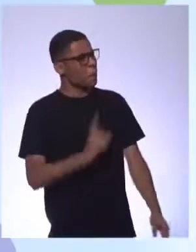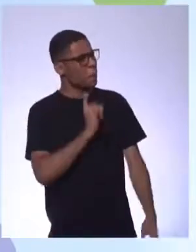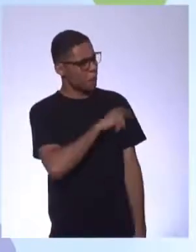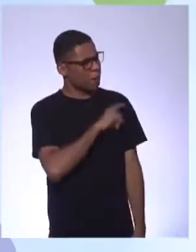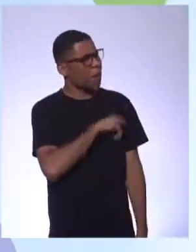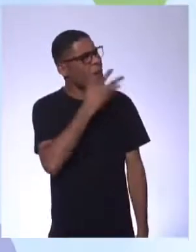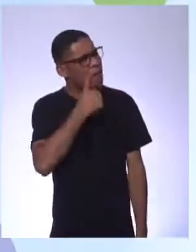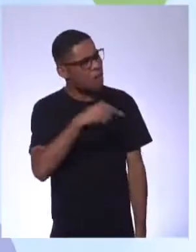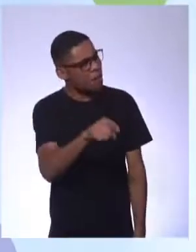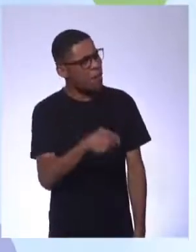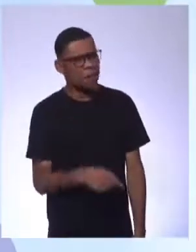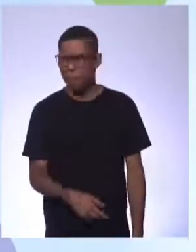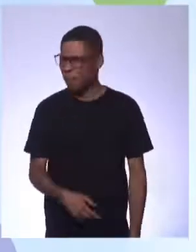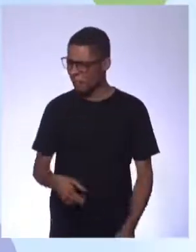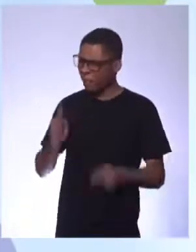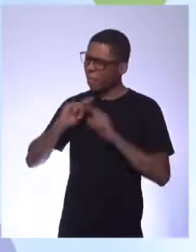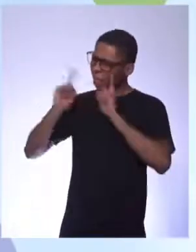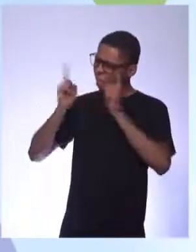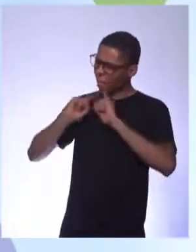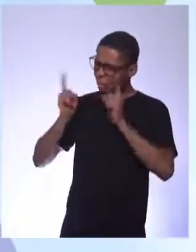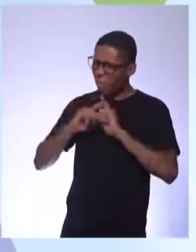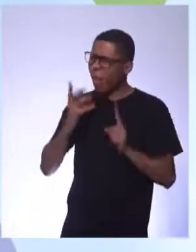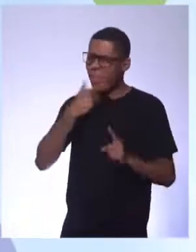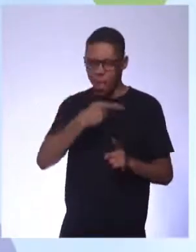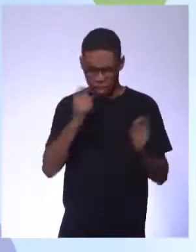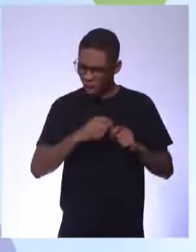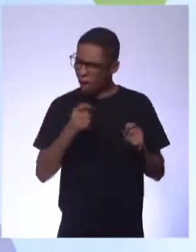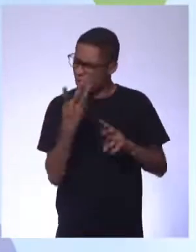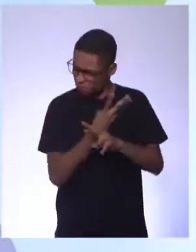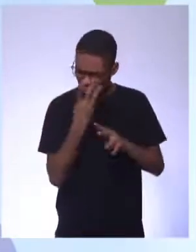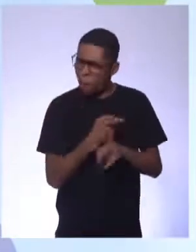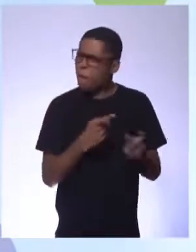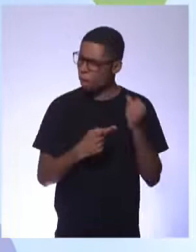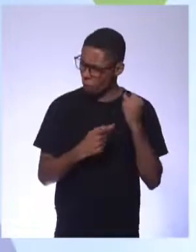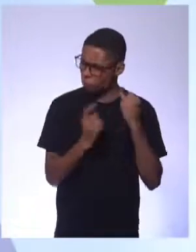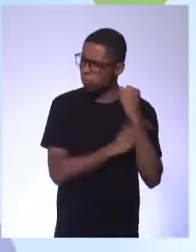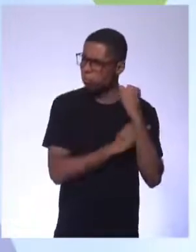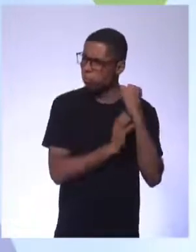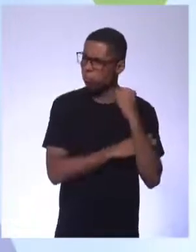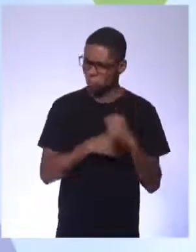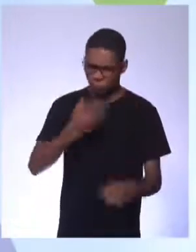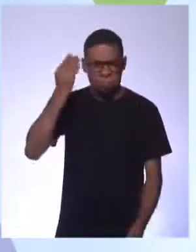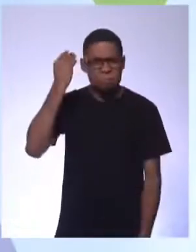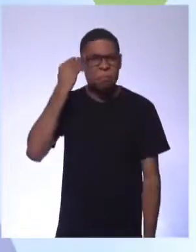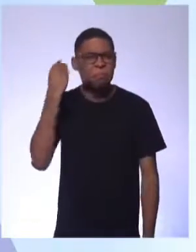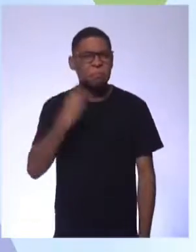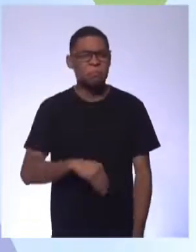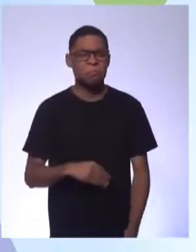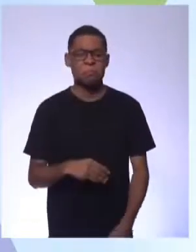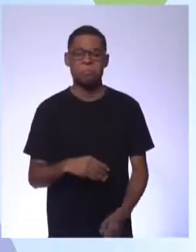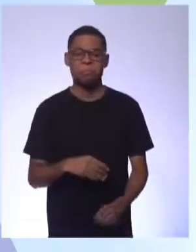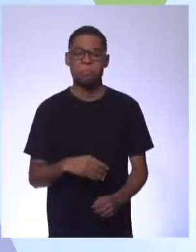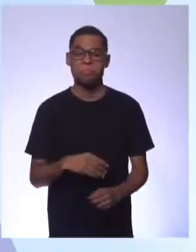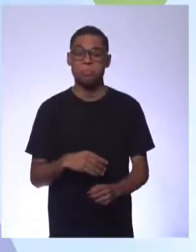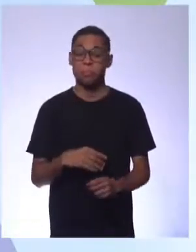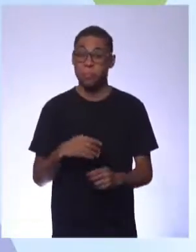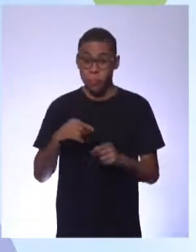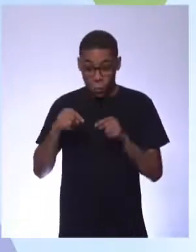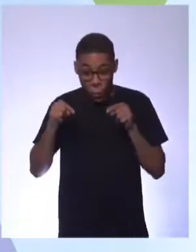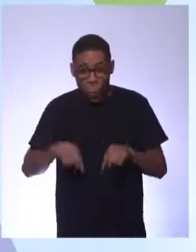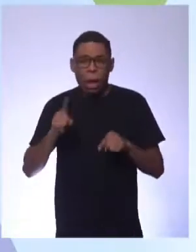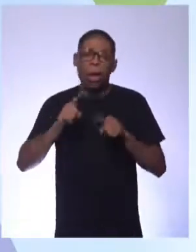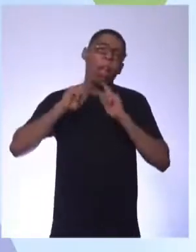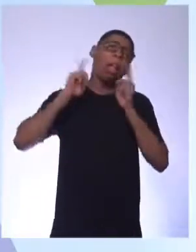crianças. Que mimimi, criança, aguenta, né? Ou seja, aquilo que é mimimi hoje, no futuro vai